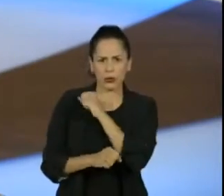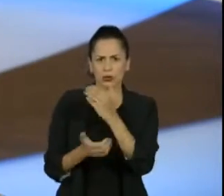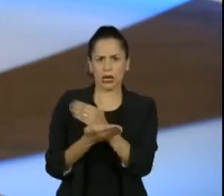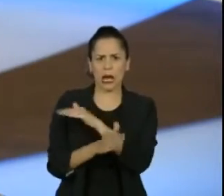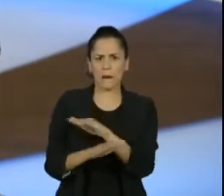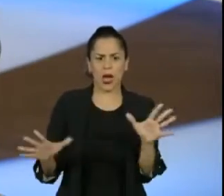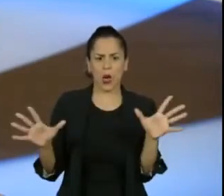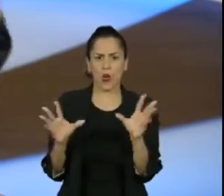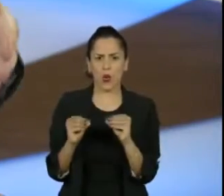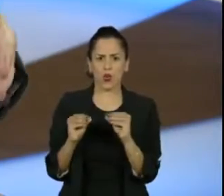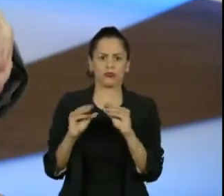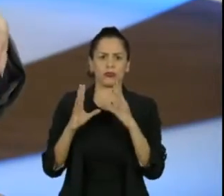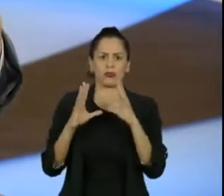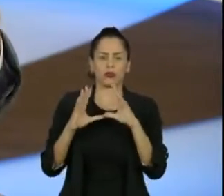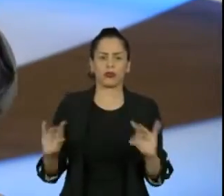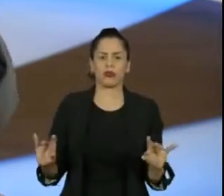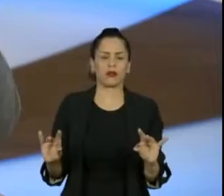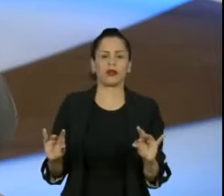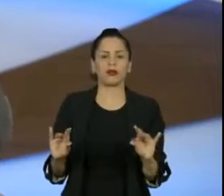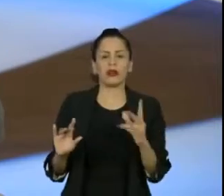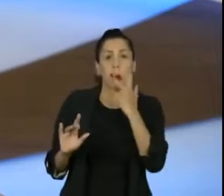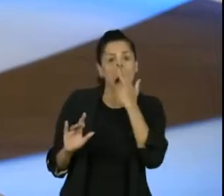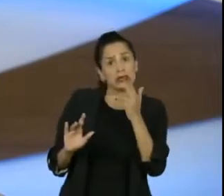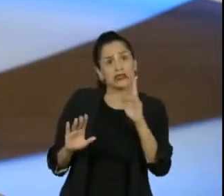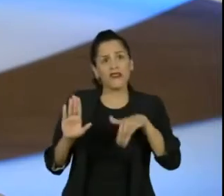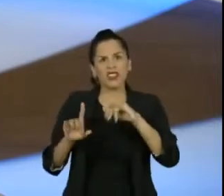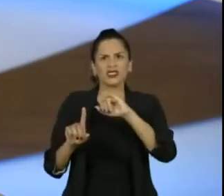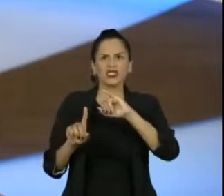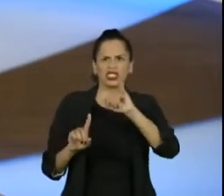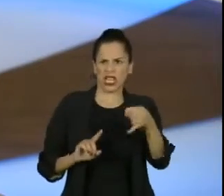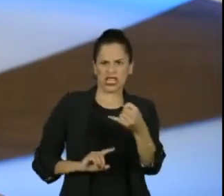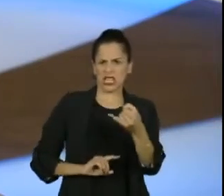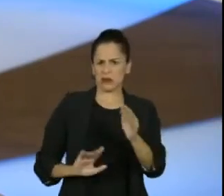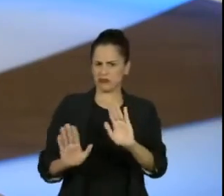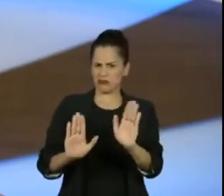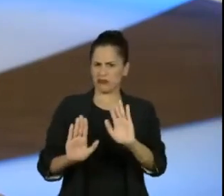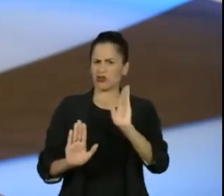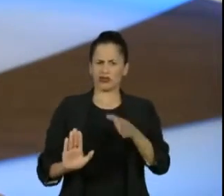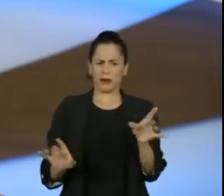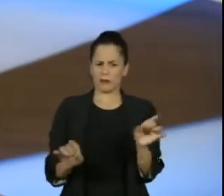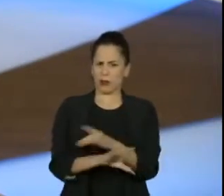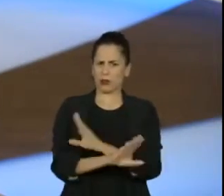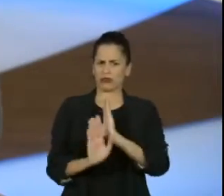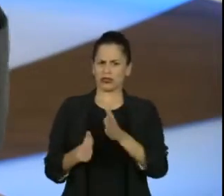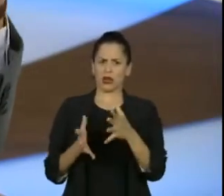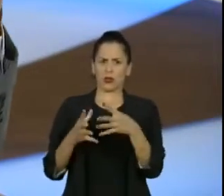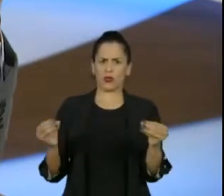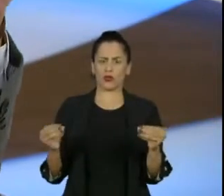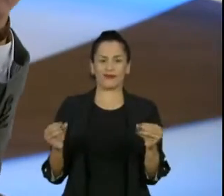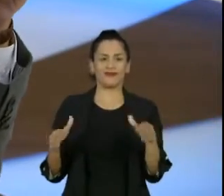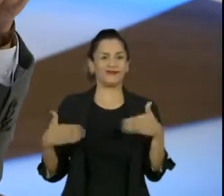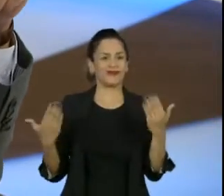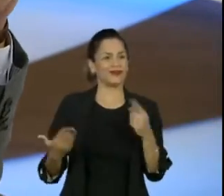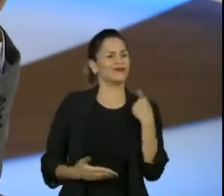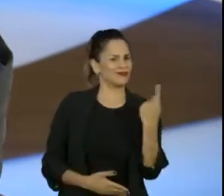dezembro, em janeiro, para esperar uma vacina. Então, nós subestimamos todo o Brasil